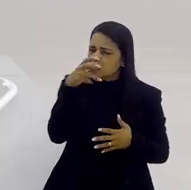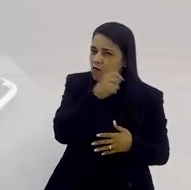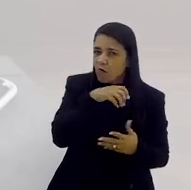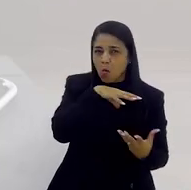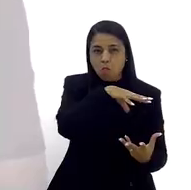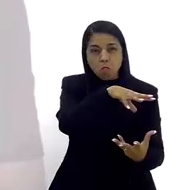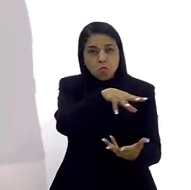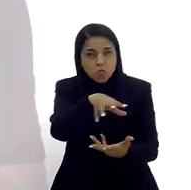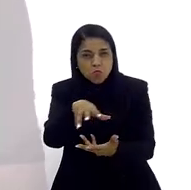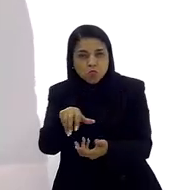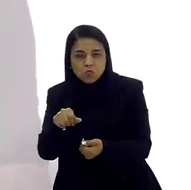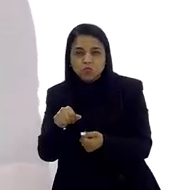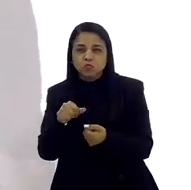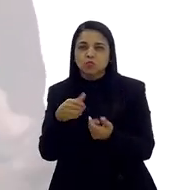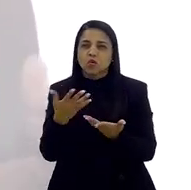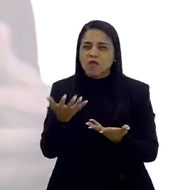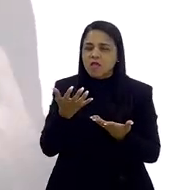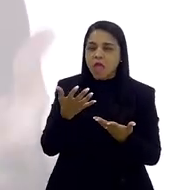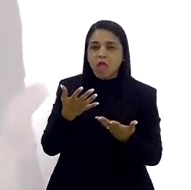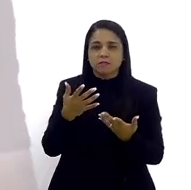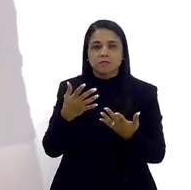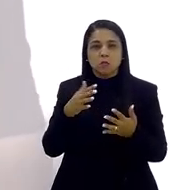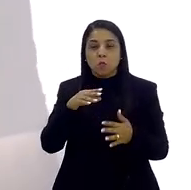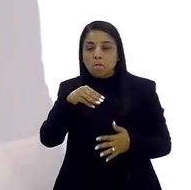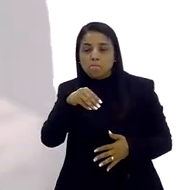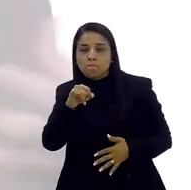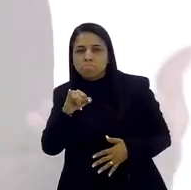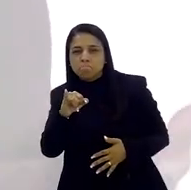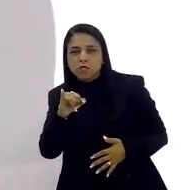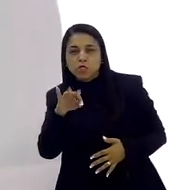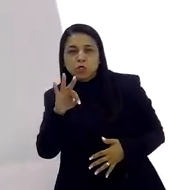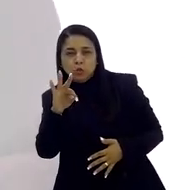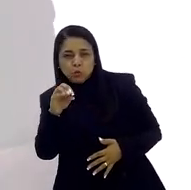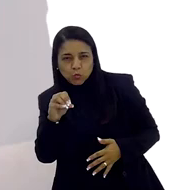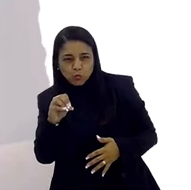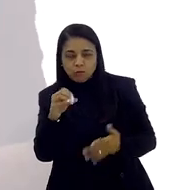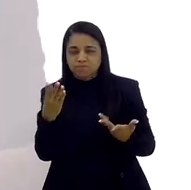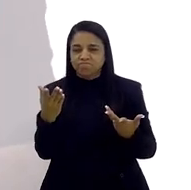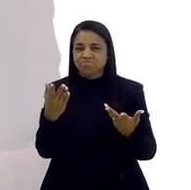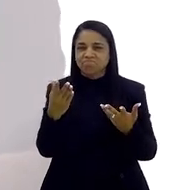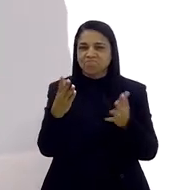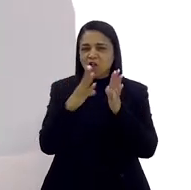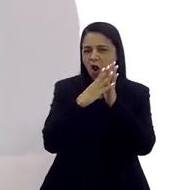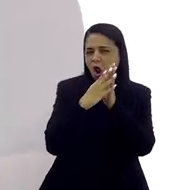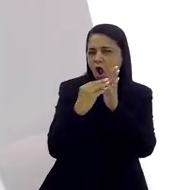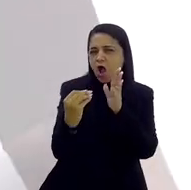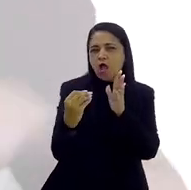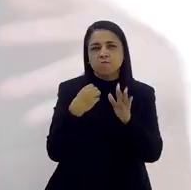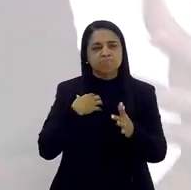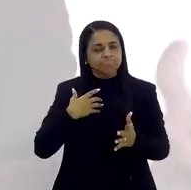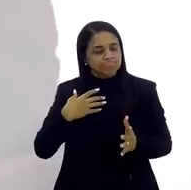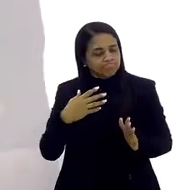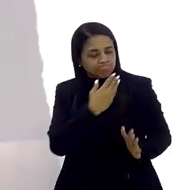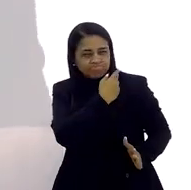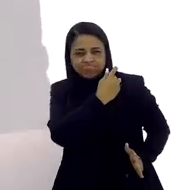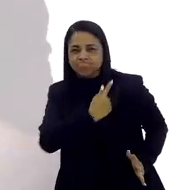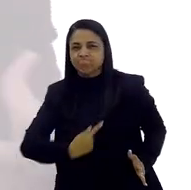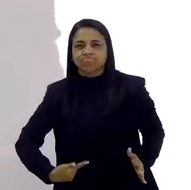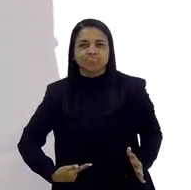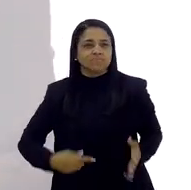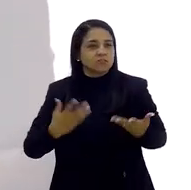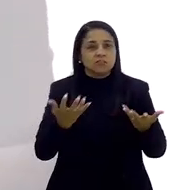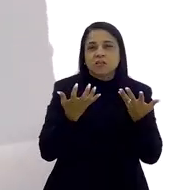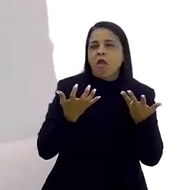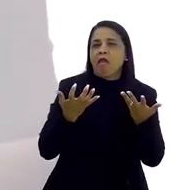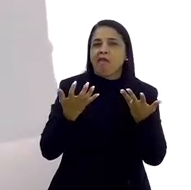ser salvador do mundo a gente quer ser um mito a gente quer é ser um grande governante a gente